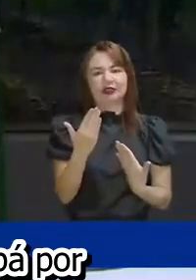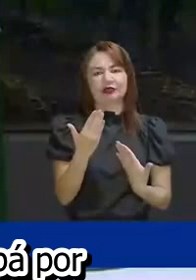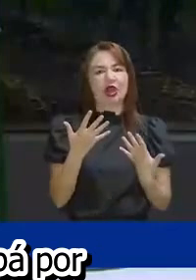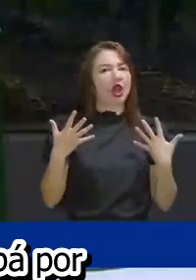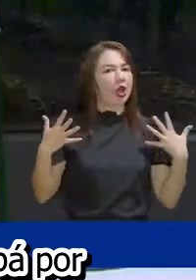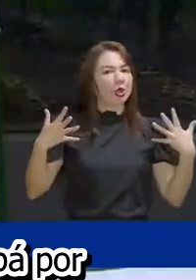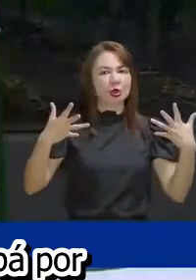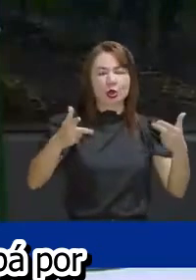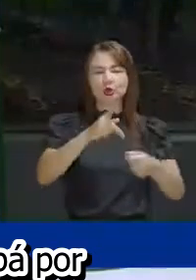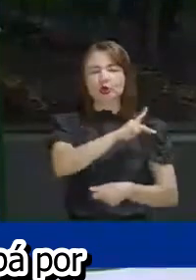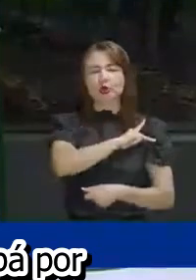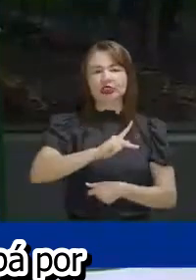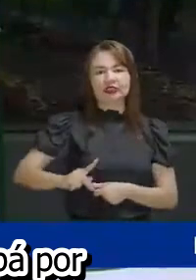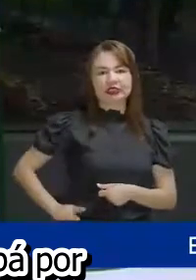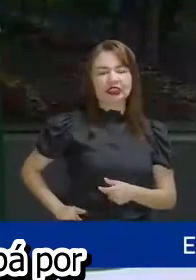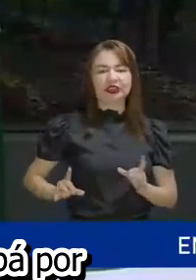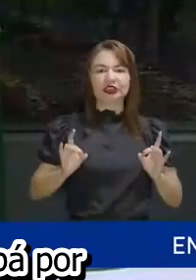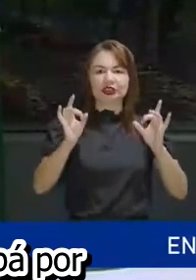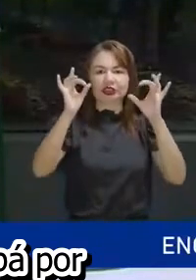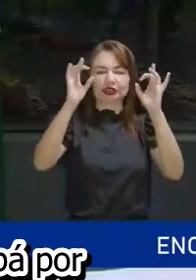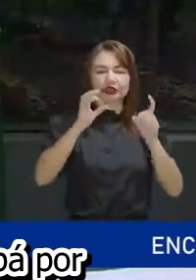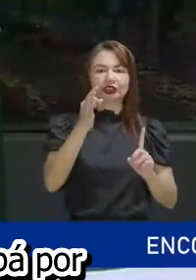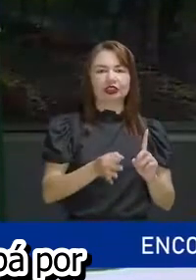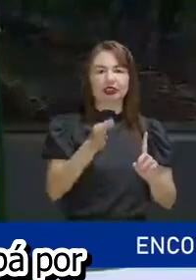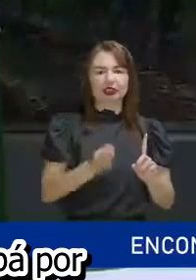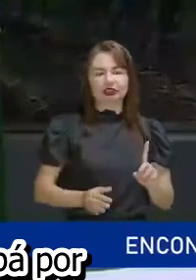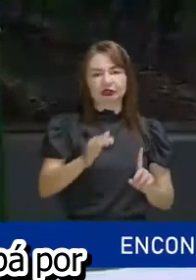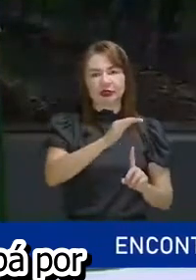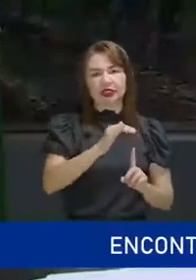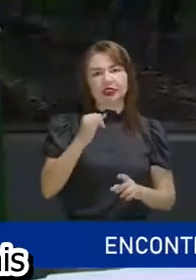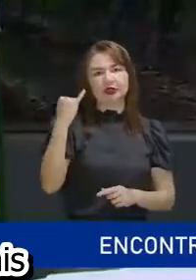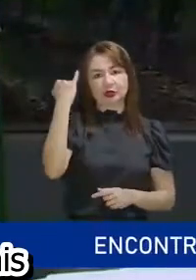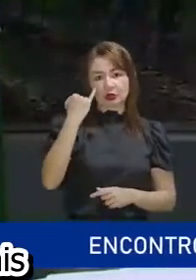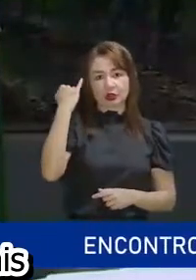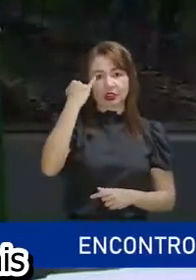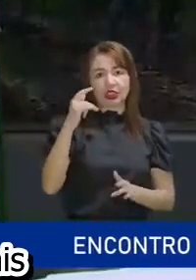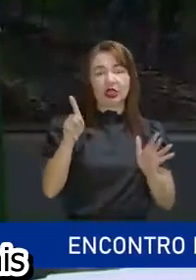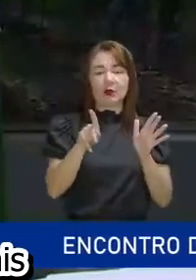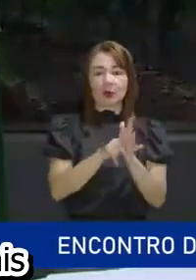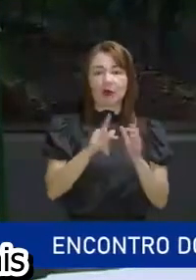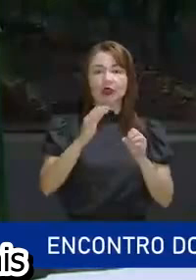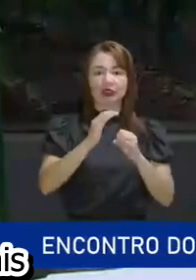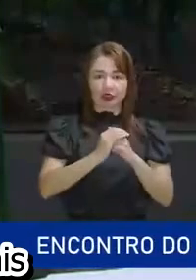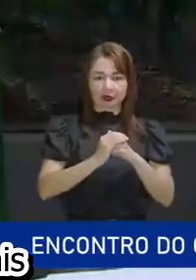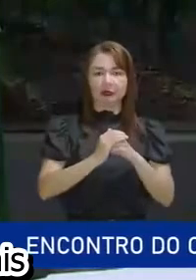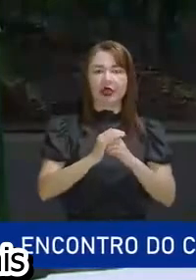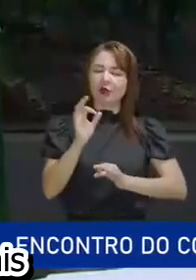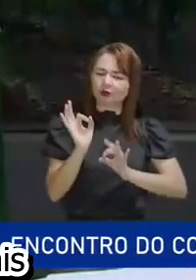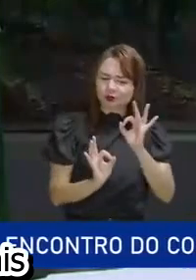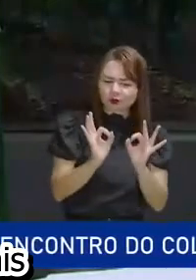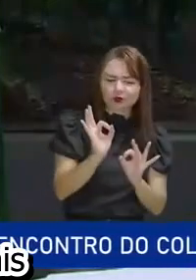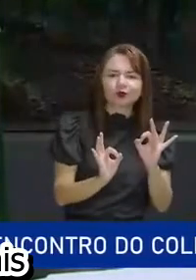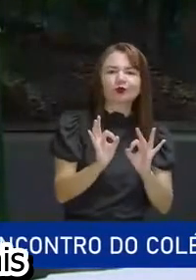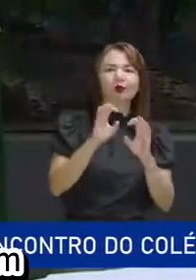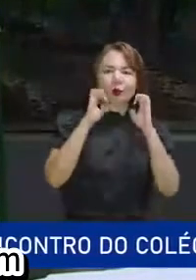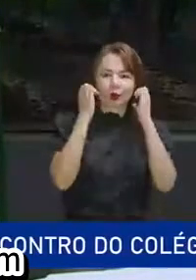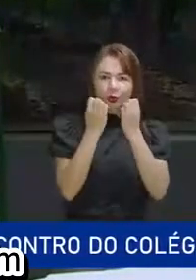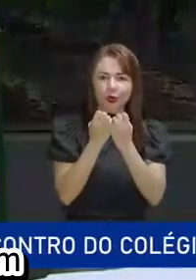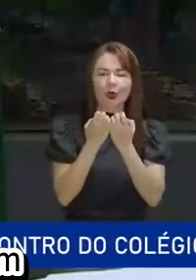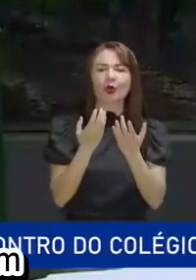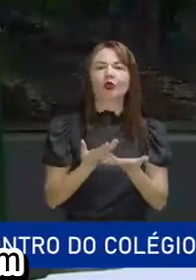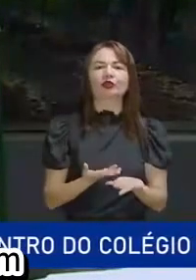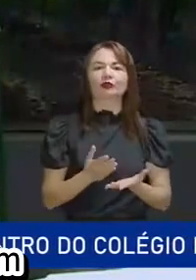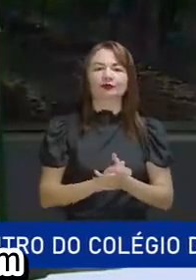presidentes, em especial ao desembargador João Guilherme, do Amapá, por ter propiciado a todos os integrantes dos Tribunais